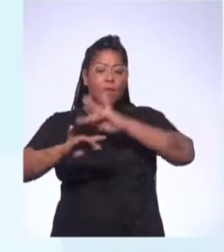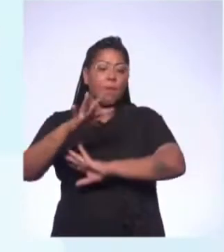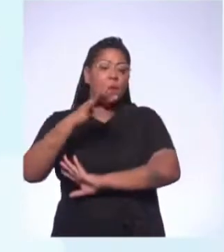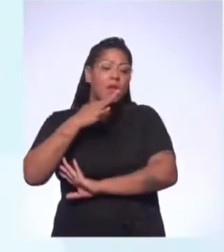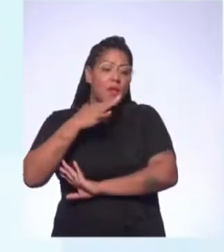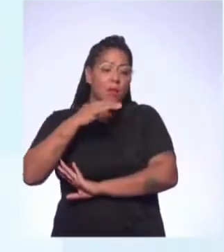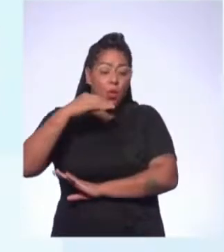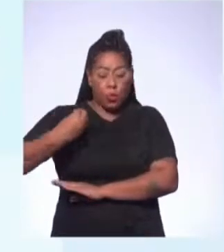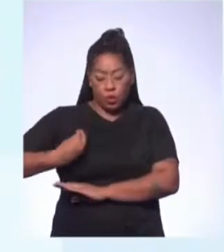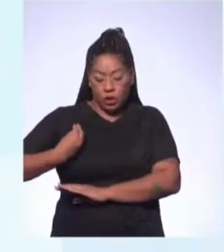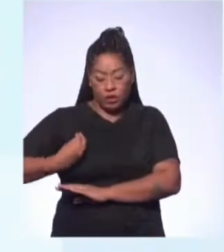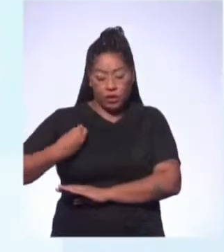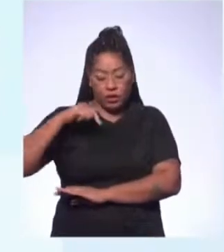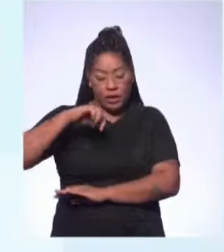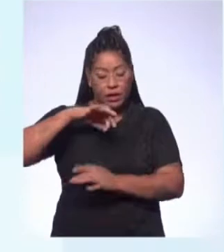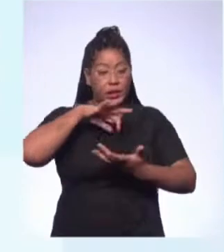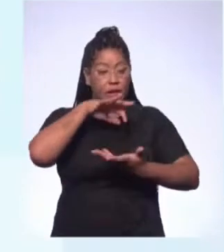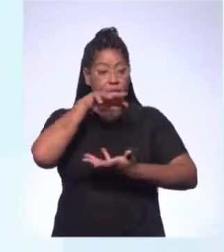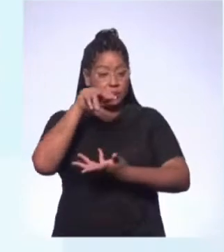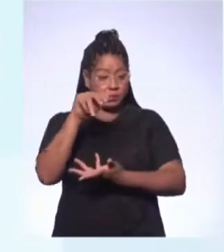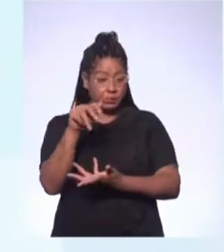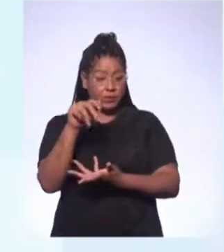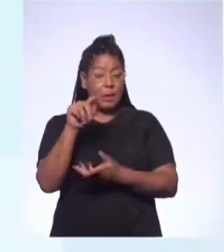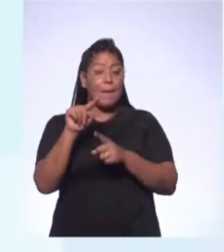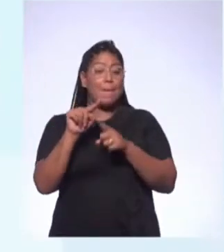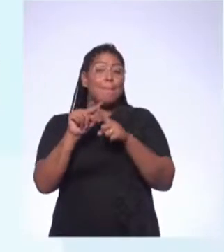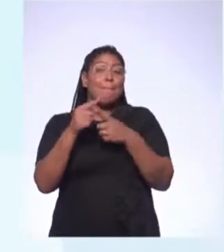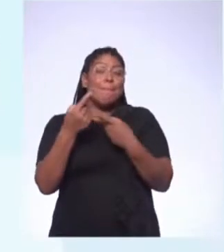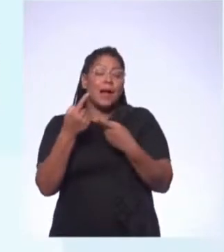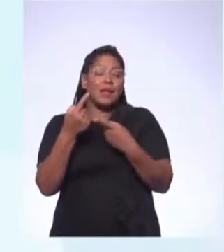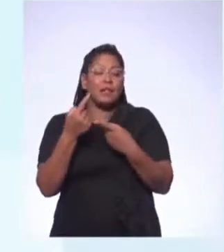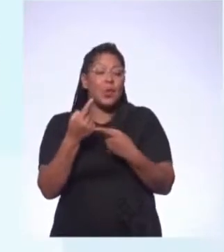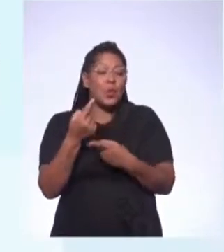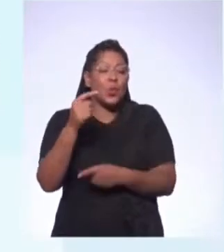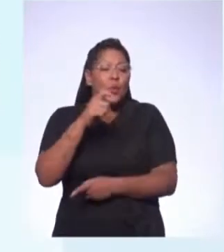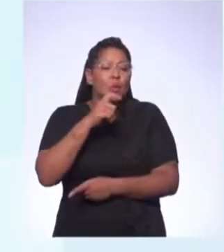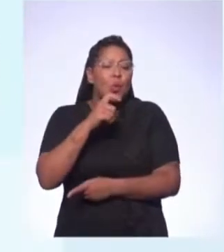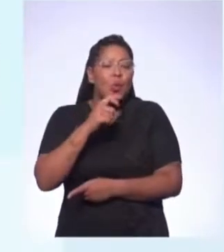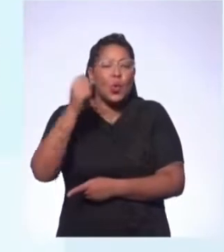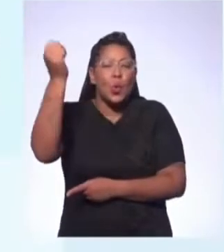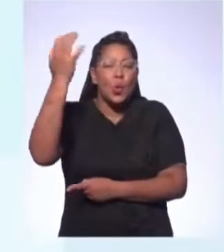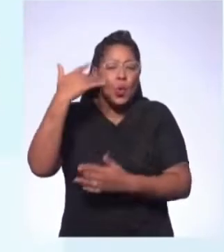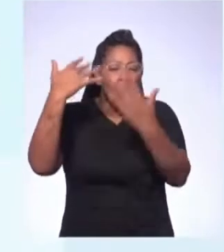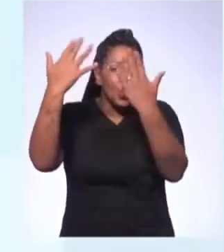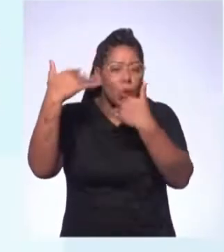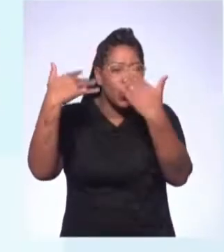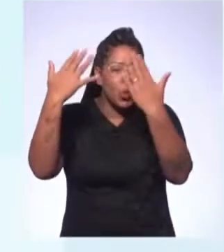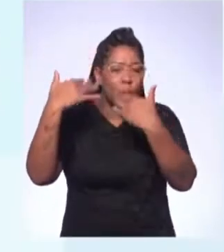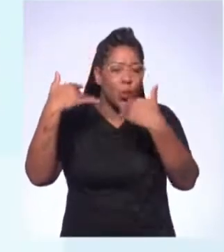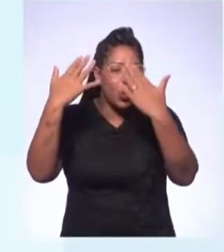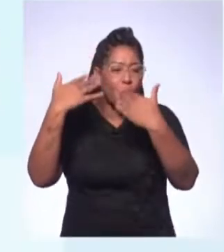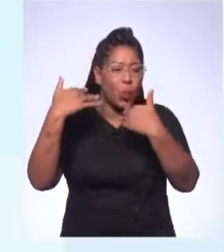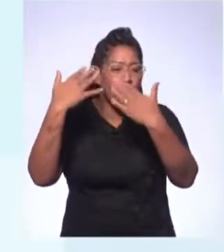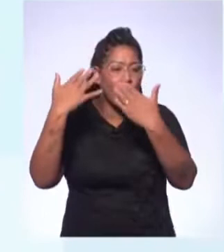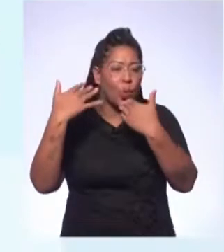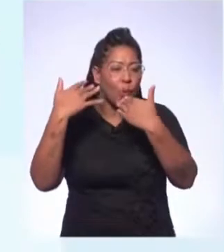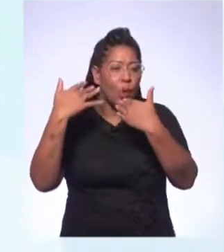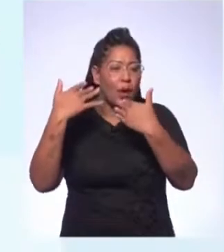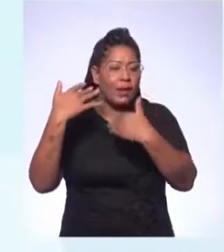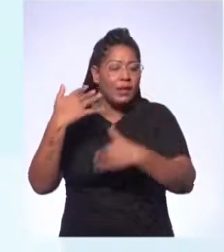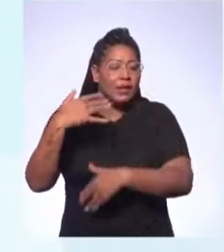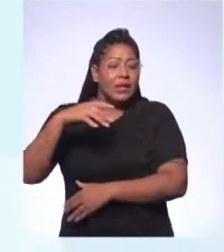camada. O calor é intenso, mas de baixa quantidade. Então, o que que acontece? Aqui o calor é intenso, porque ela está,